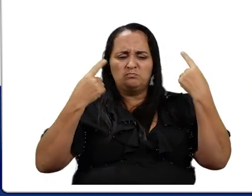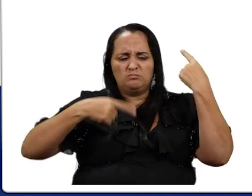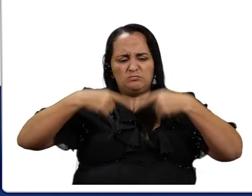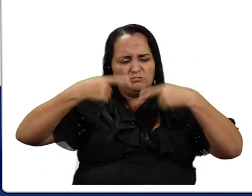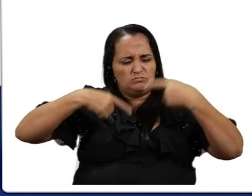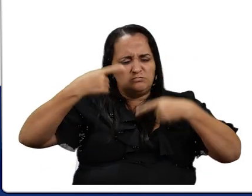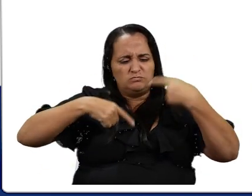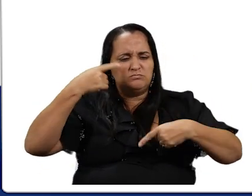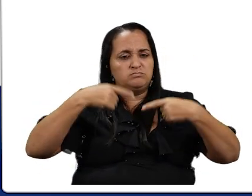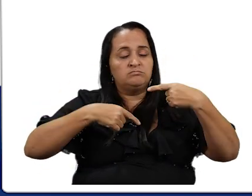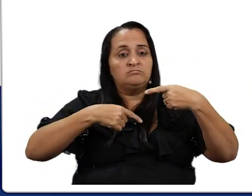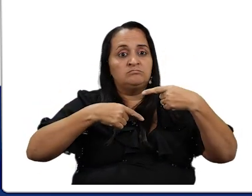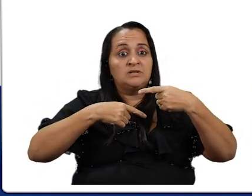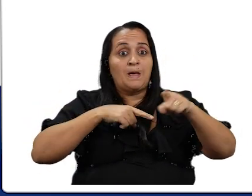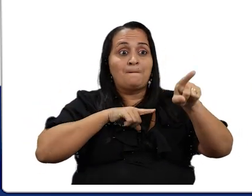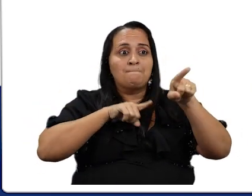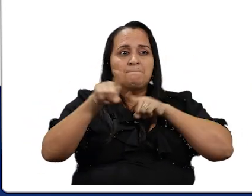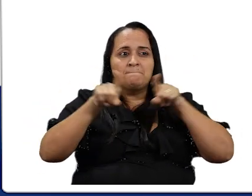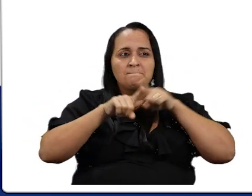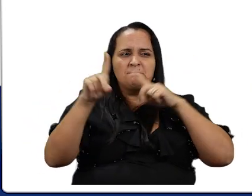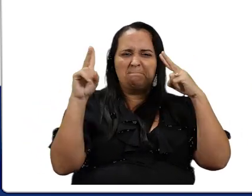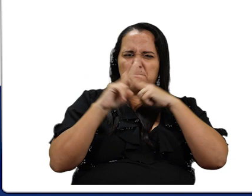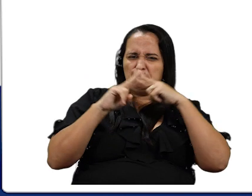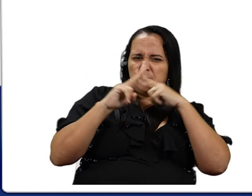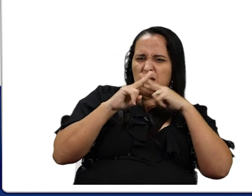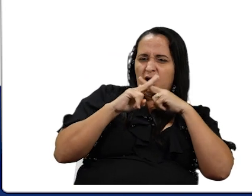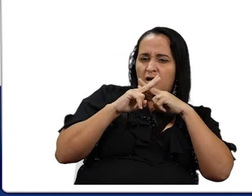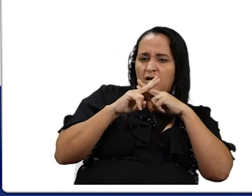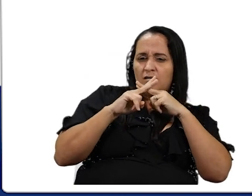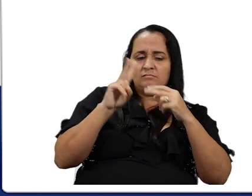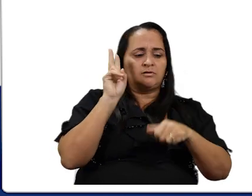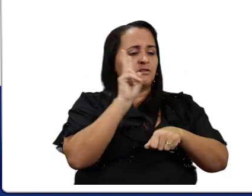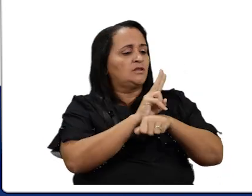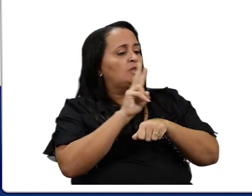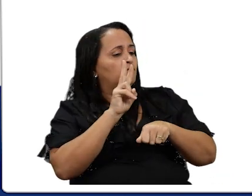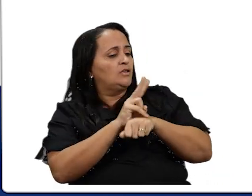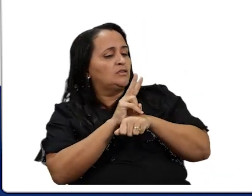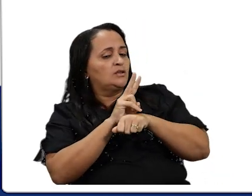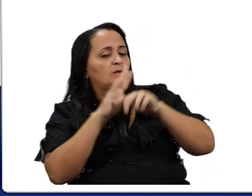brigar. Mostrar-se a favor ou defender,